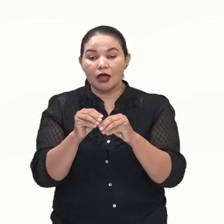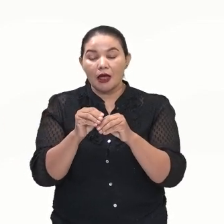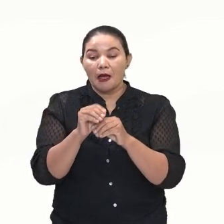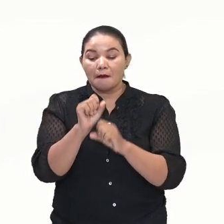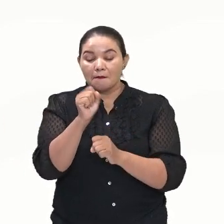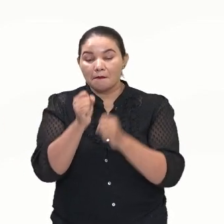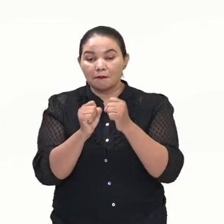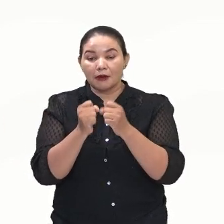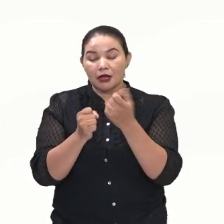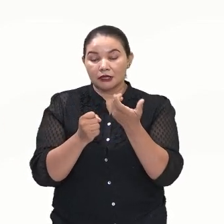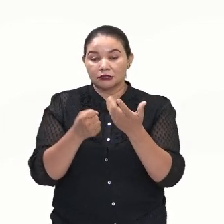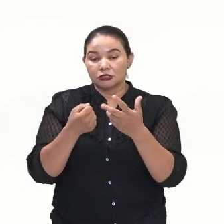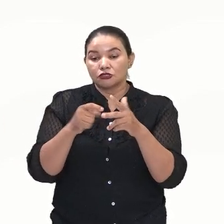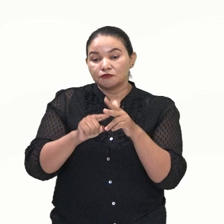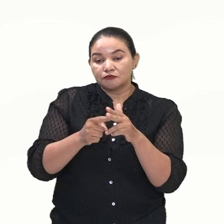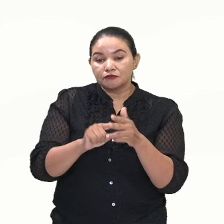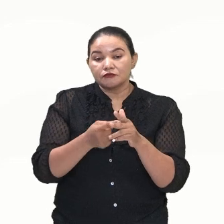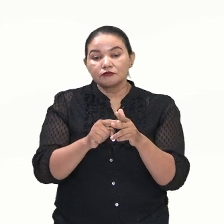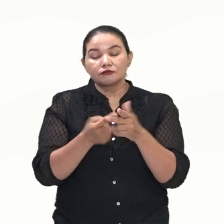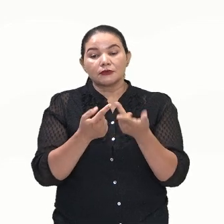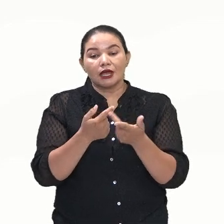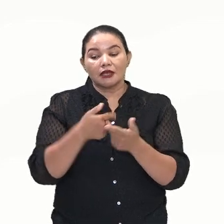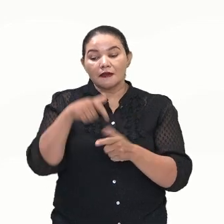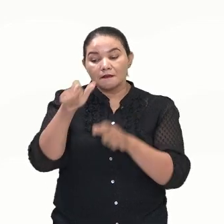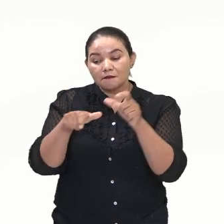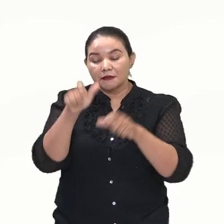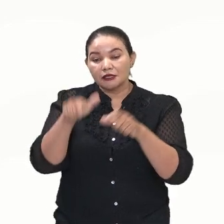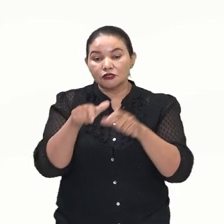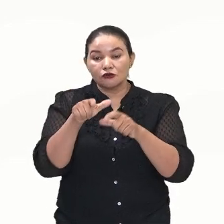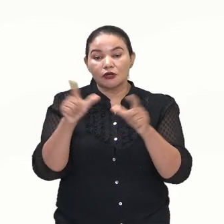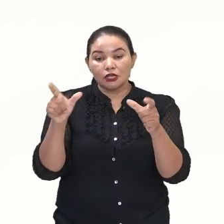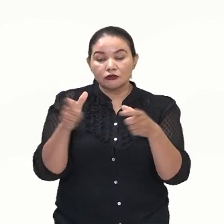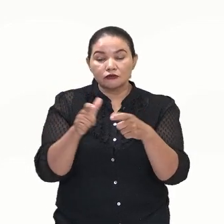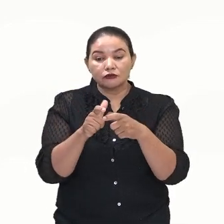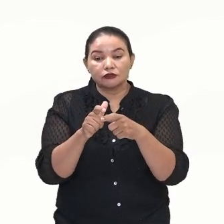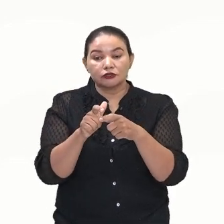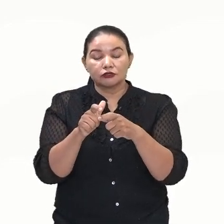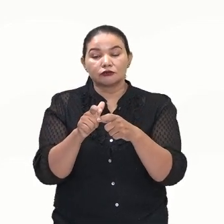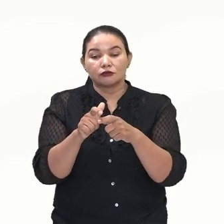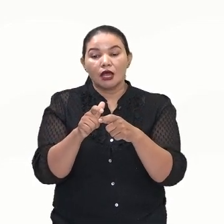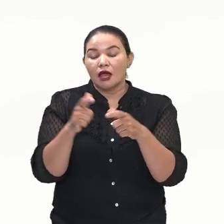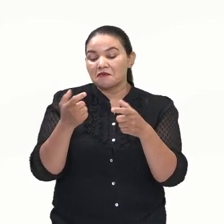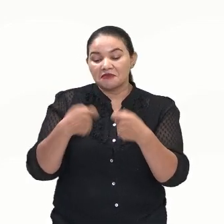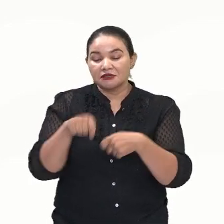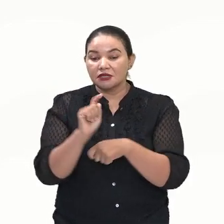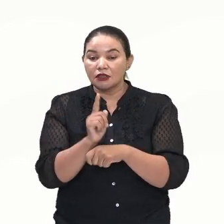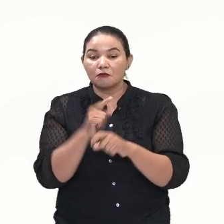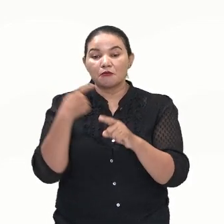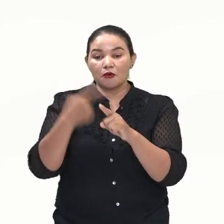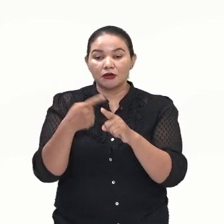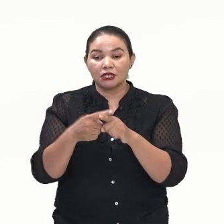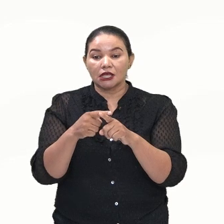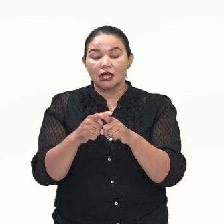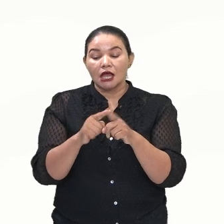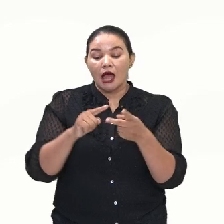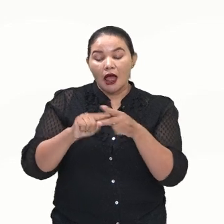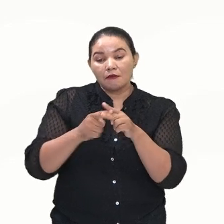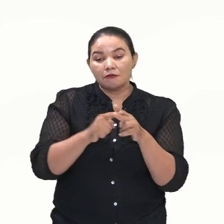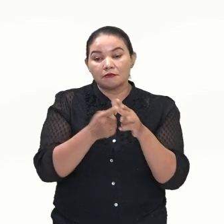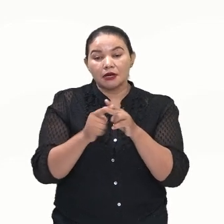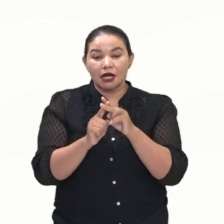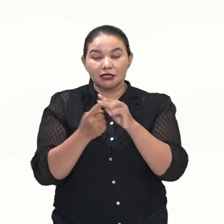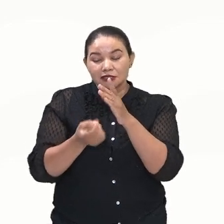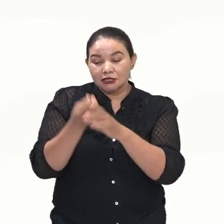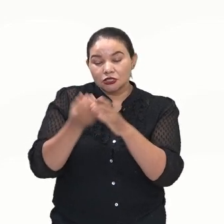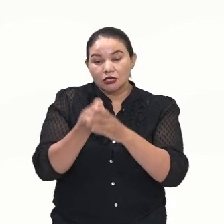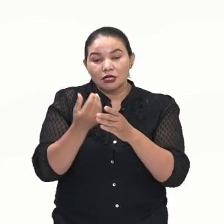essa mão de obra de 100 pessoas, ela passou a não ser mais necessária, porque a máquina, ela dava conta do serviço de